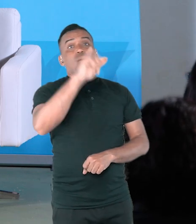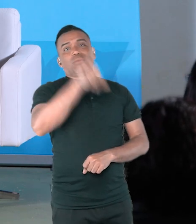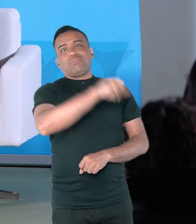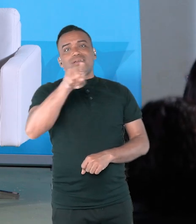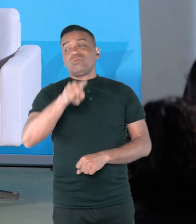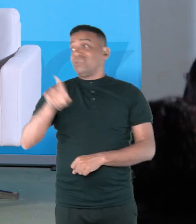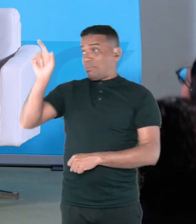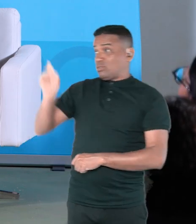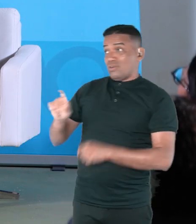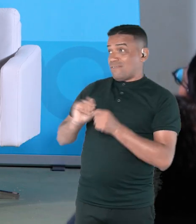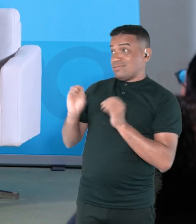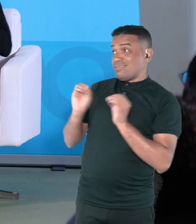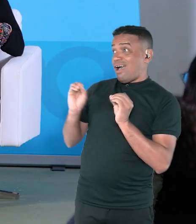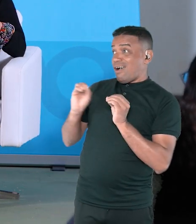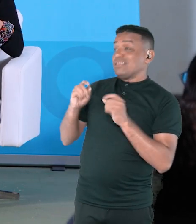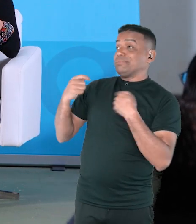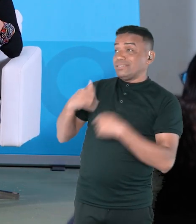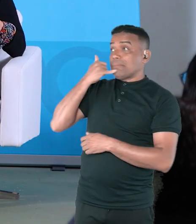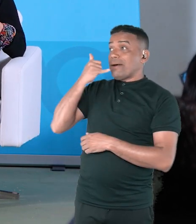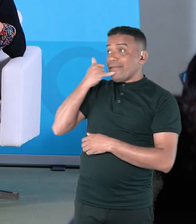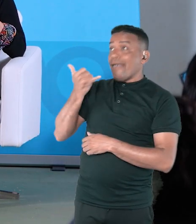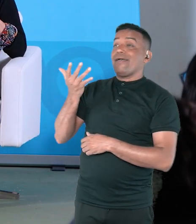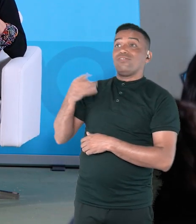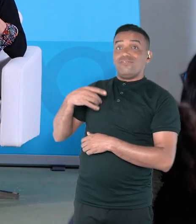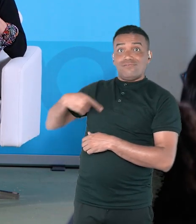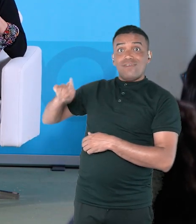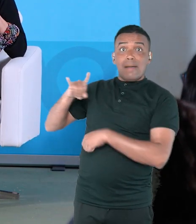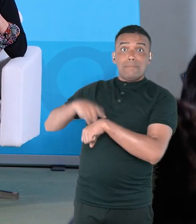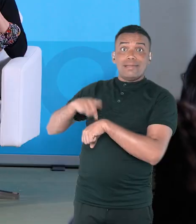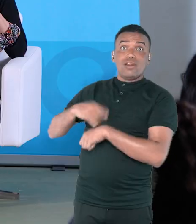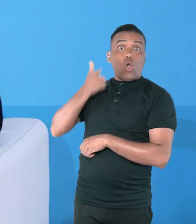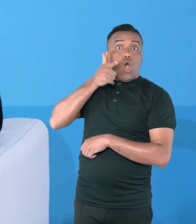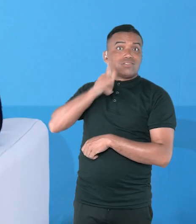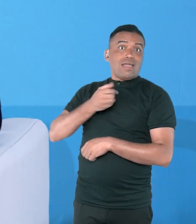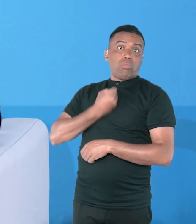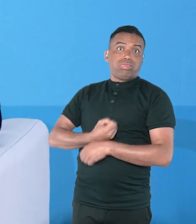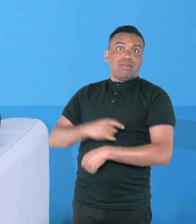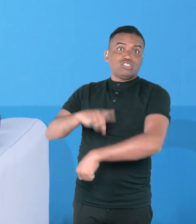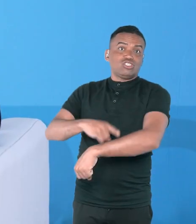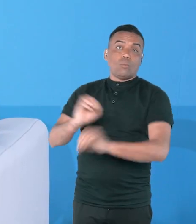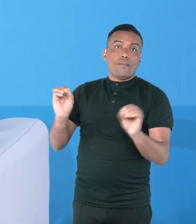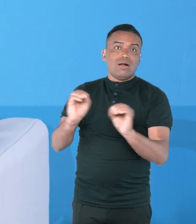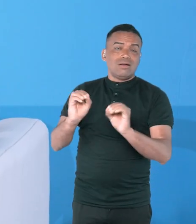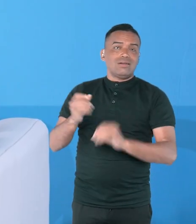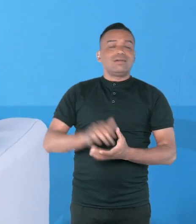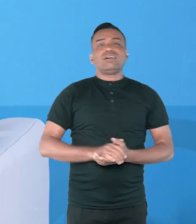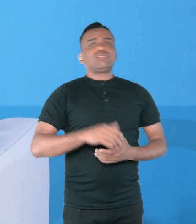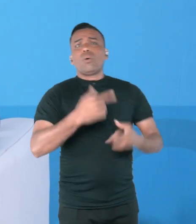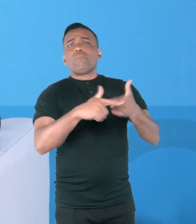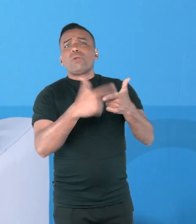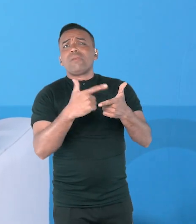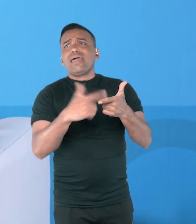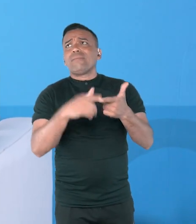Não entra, não pode. Tem gente que não faz nada. Assim. Mas, leva para o banheiro, nada acontece lá. Pois é, virou quase... O problema é que